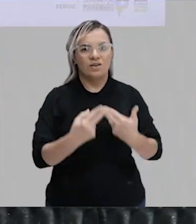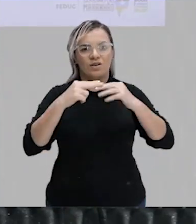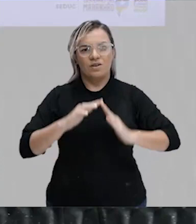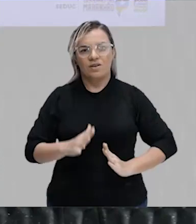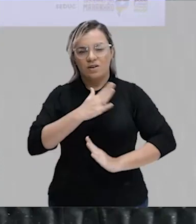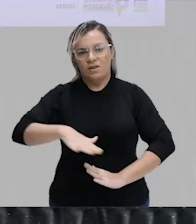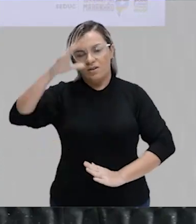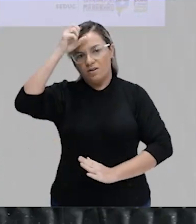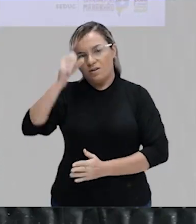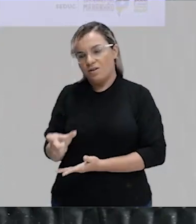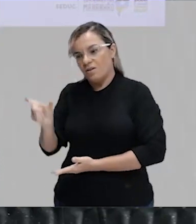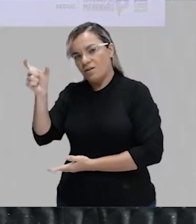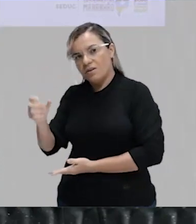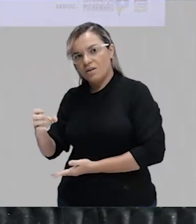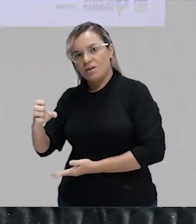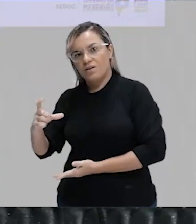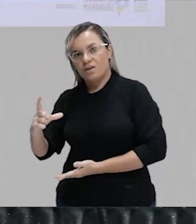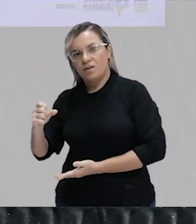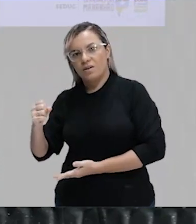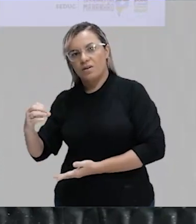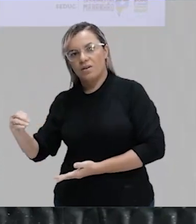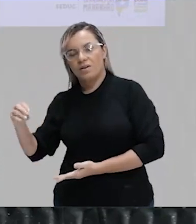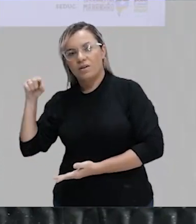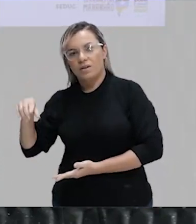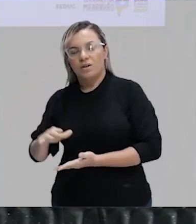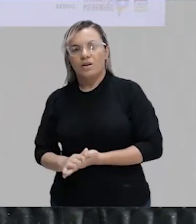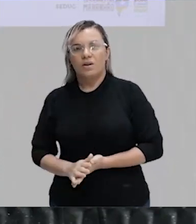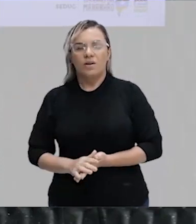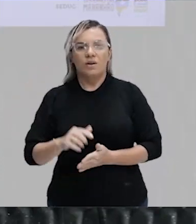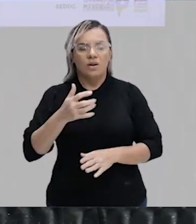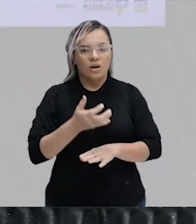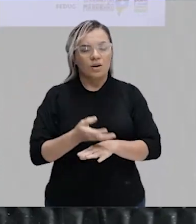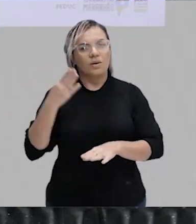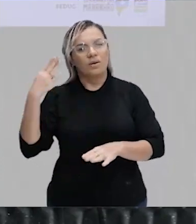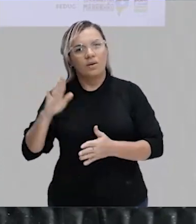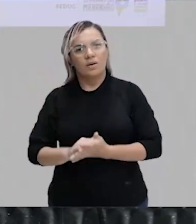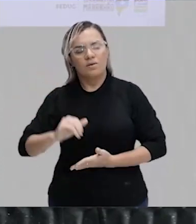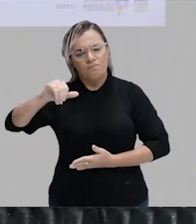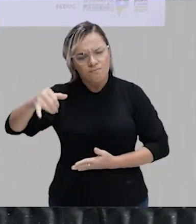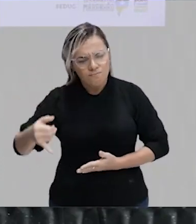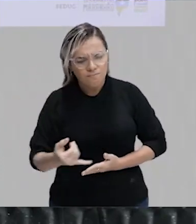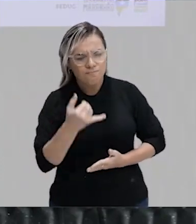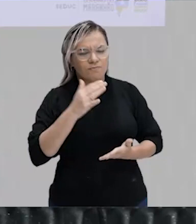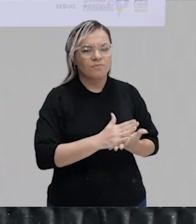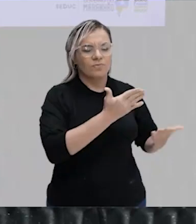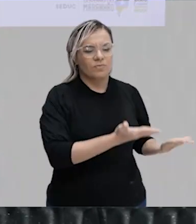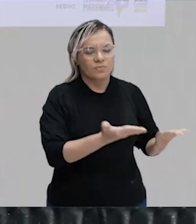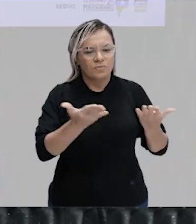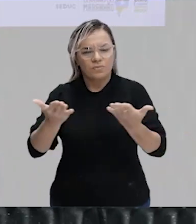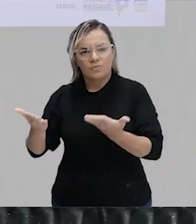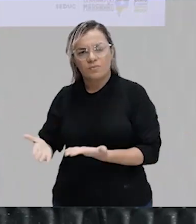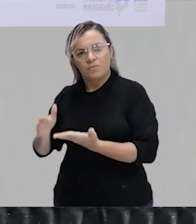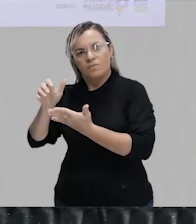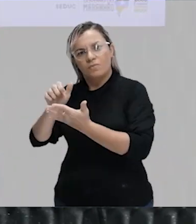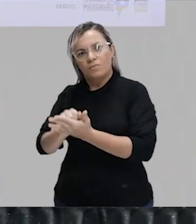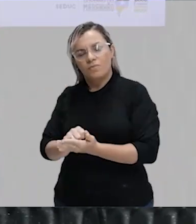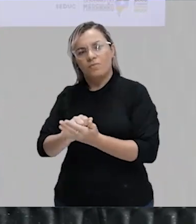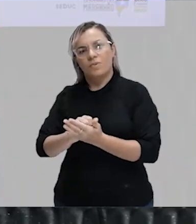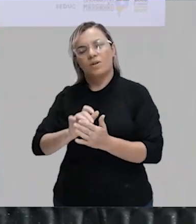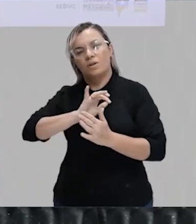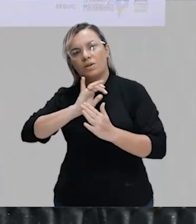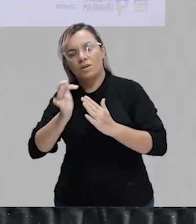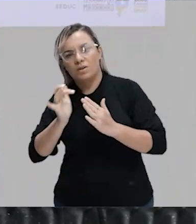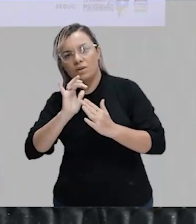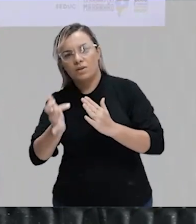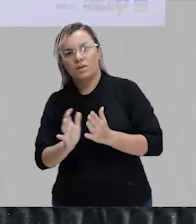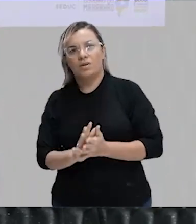professor Celso Ramos. Aproveitar a oportunidade para te convidar a seguir-nos nas nossas redes sociais. Nós estamos